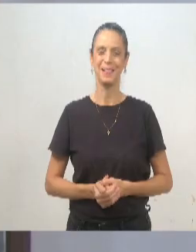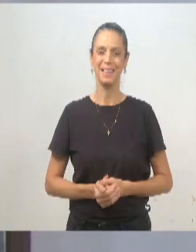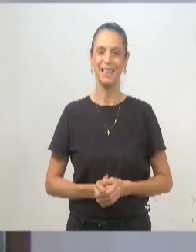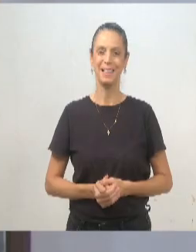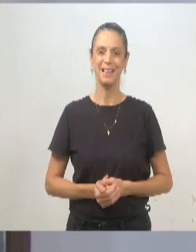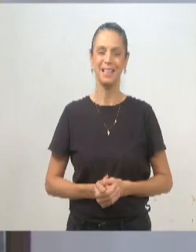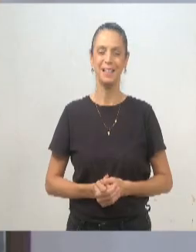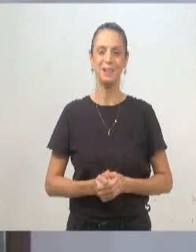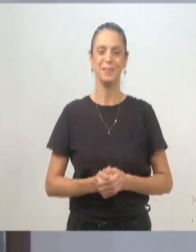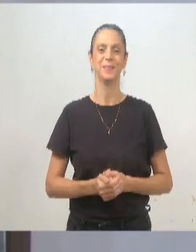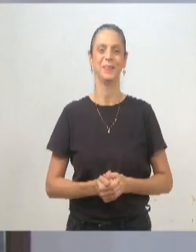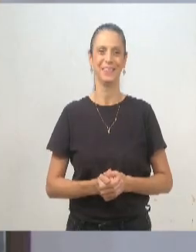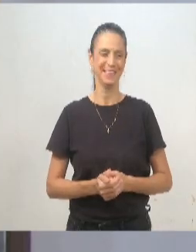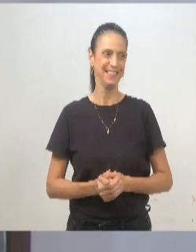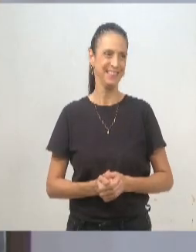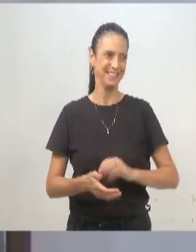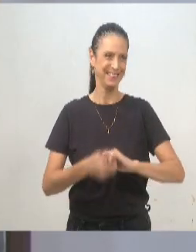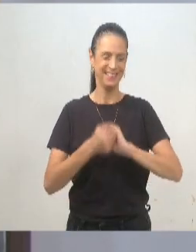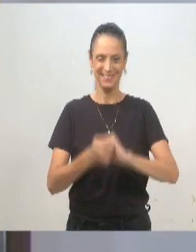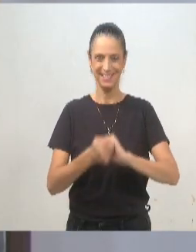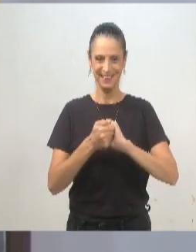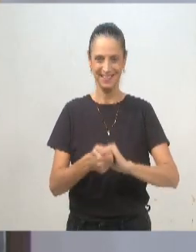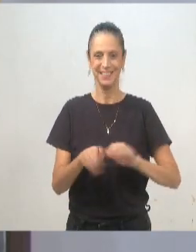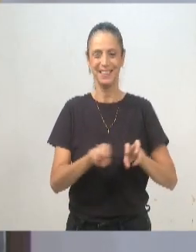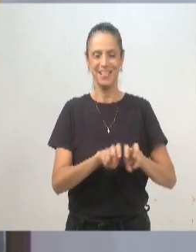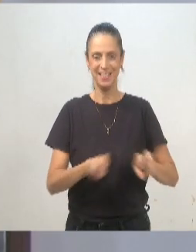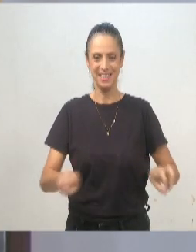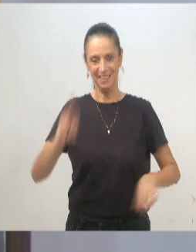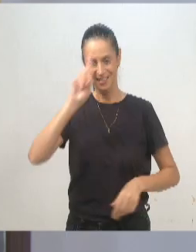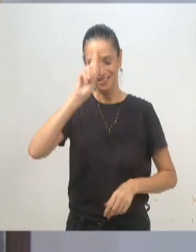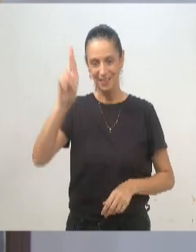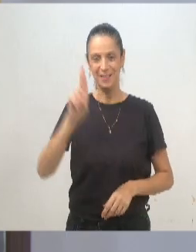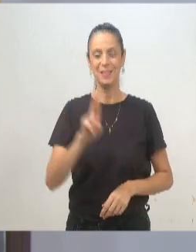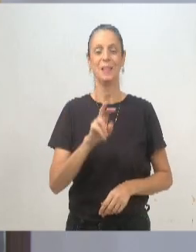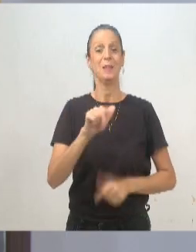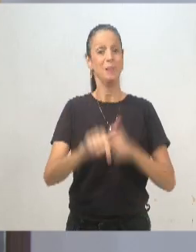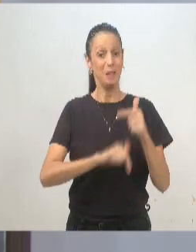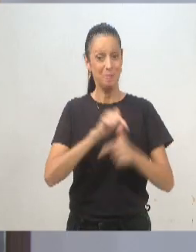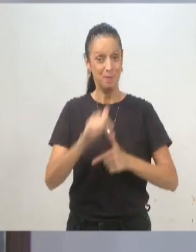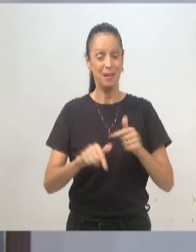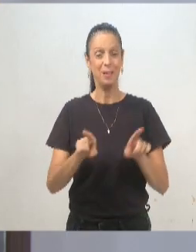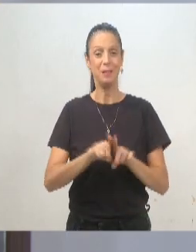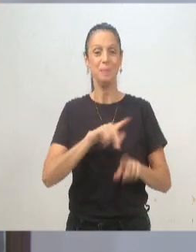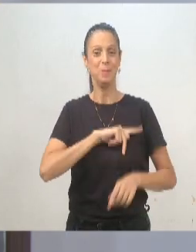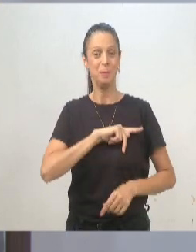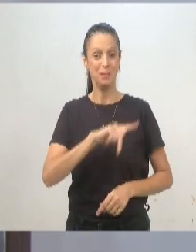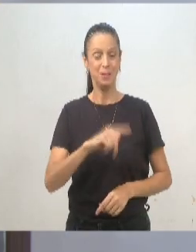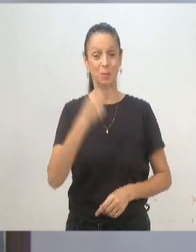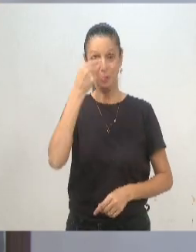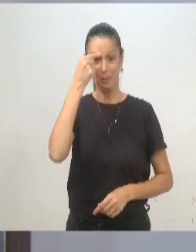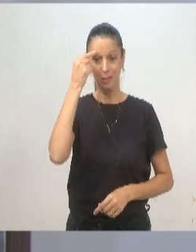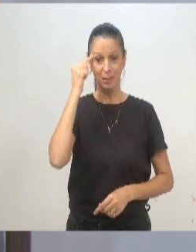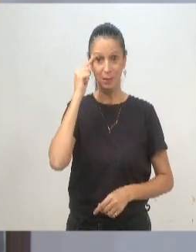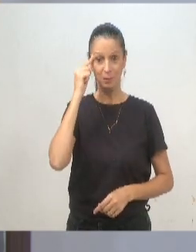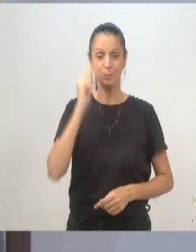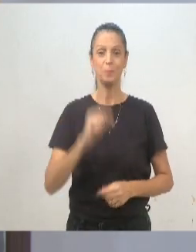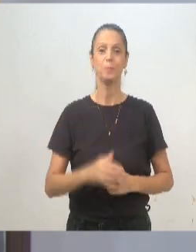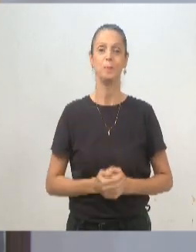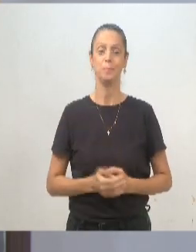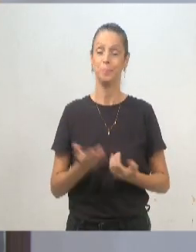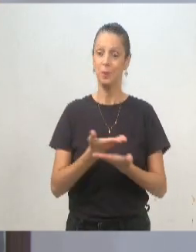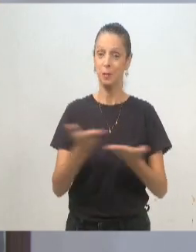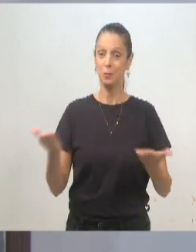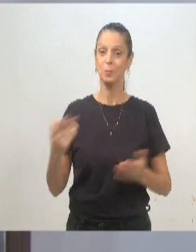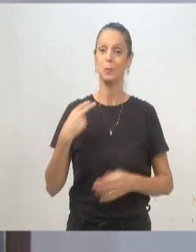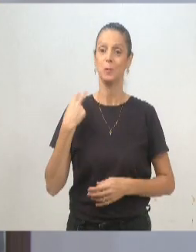primeiro lugar, quero apresentar os meus cumprimentos aqui à mesa diretora dos trabalhos, ao presidente Ito de Souza, aos demais membros